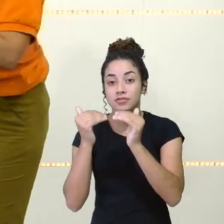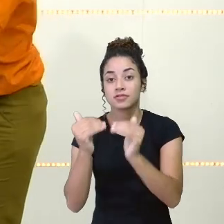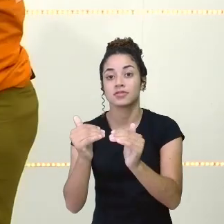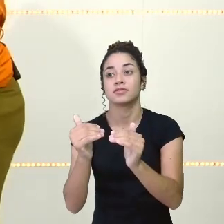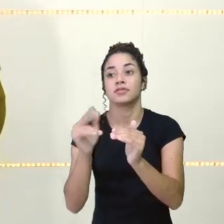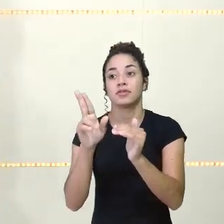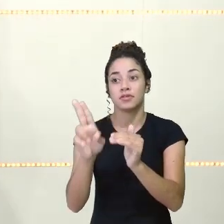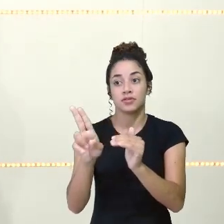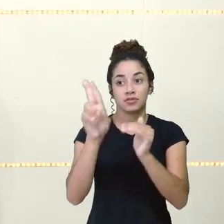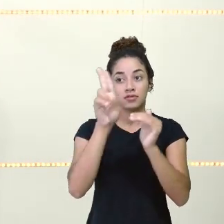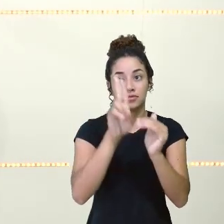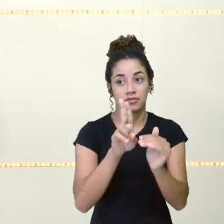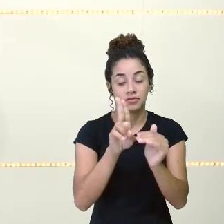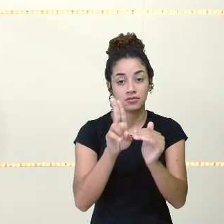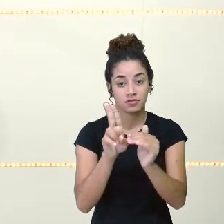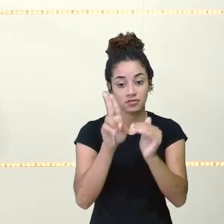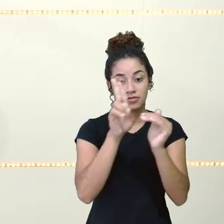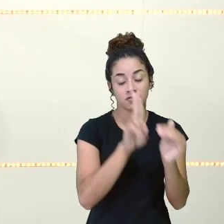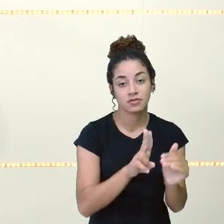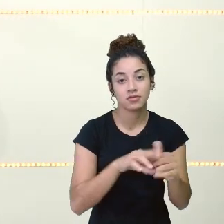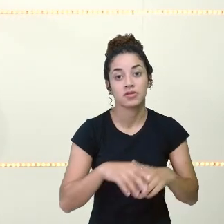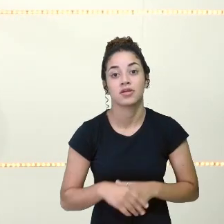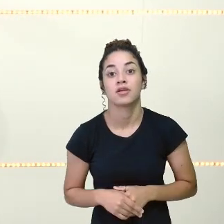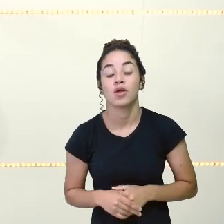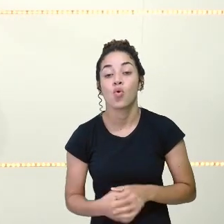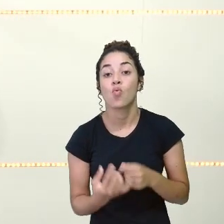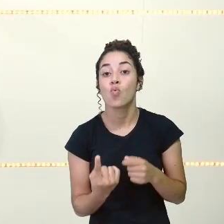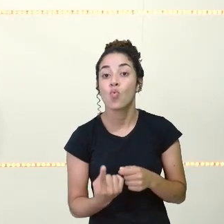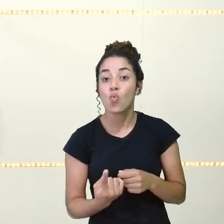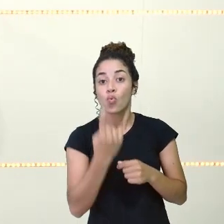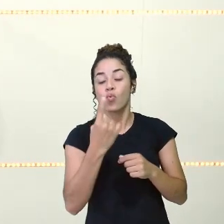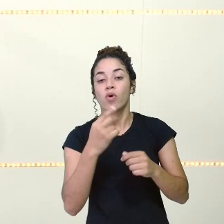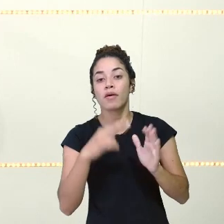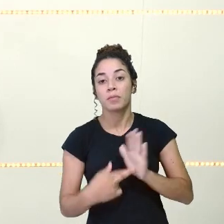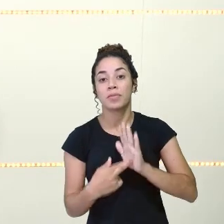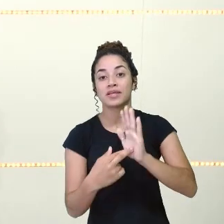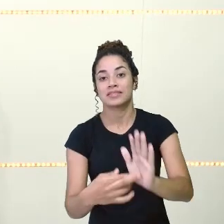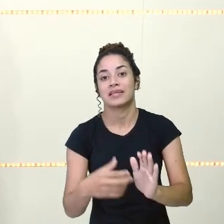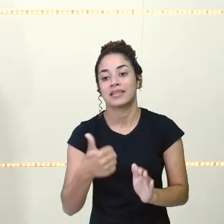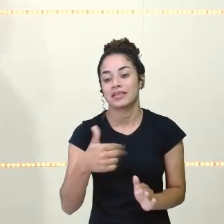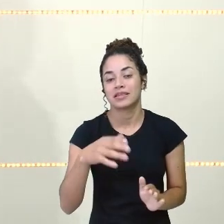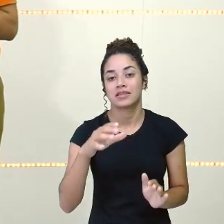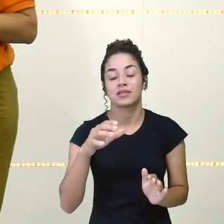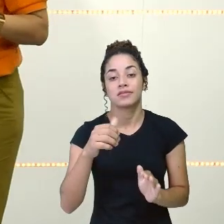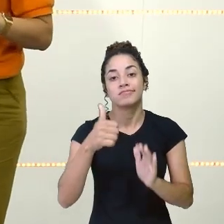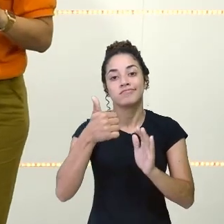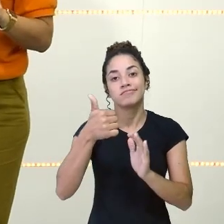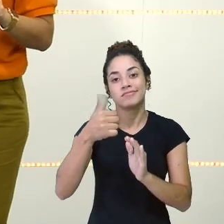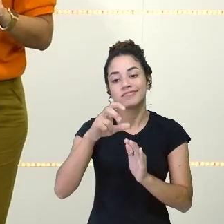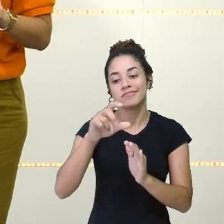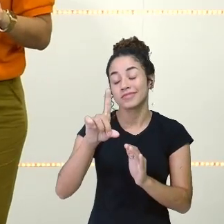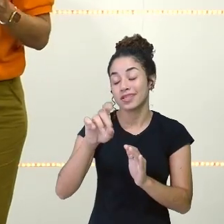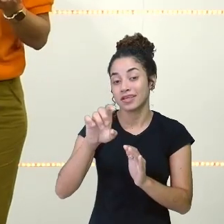de dezena? Esse 1, ele representa a dezena. Como eu vou começar pela unidade?